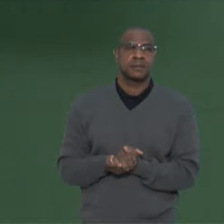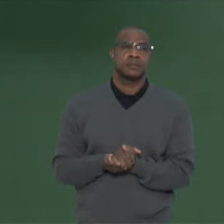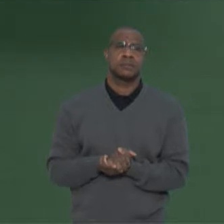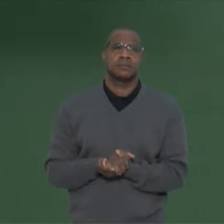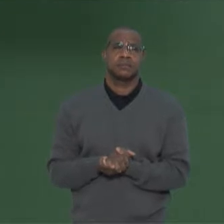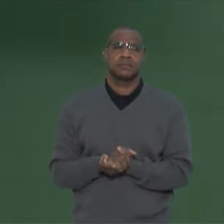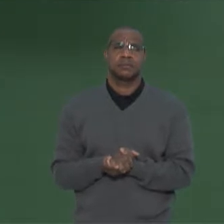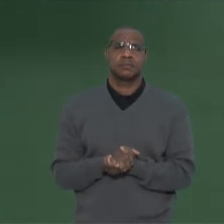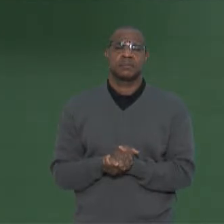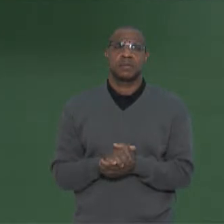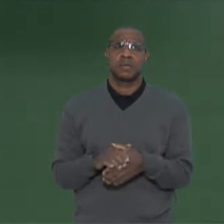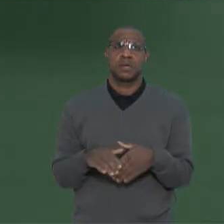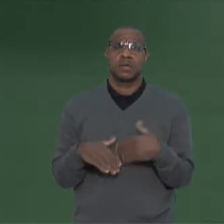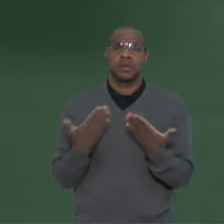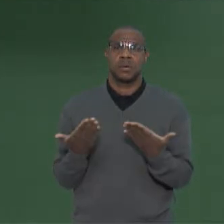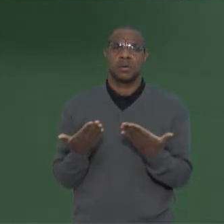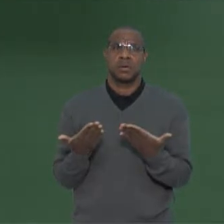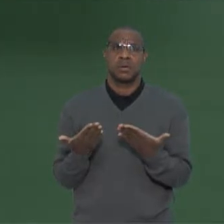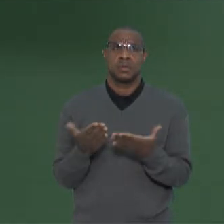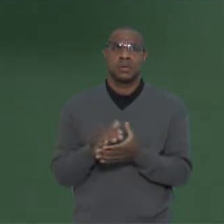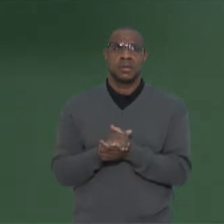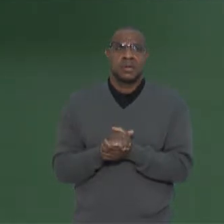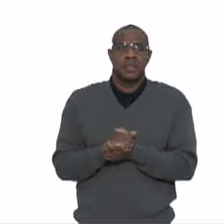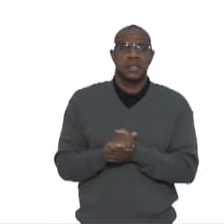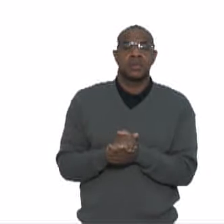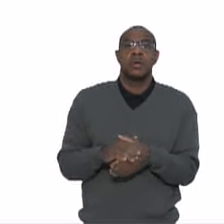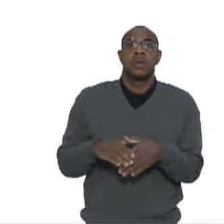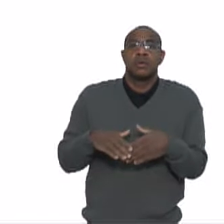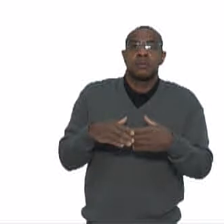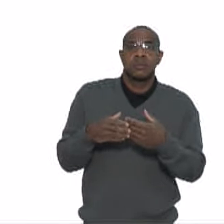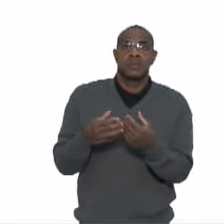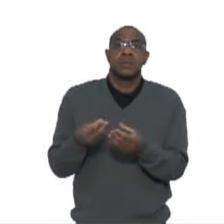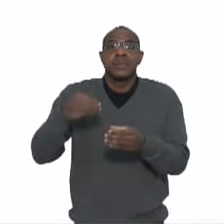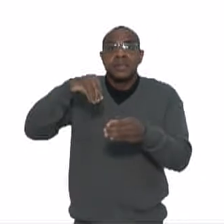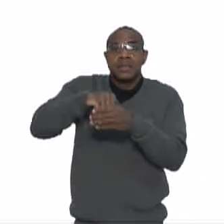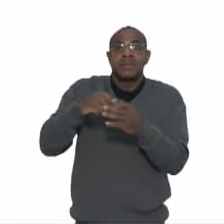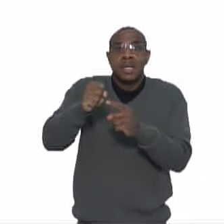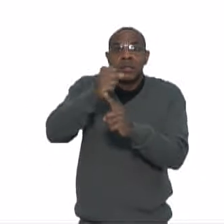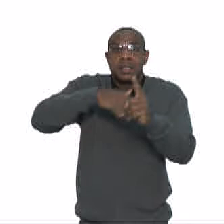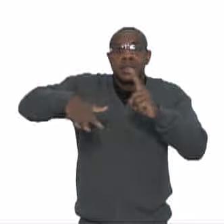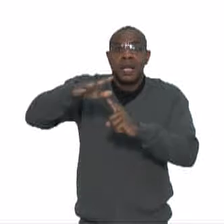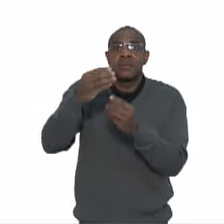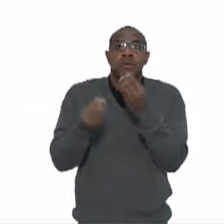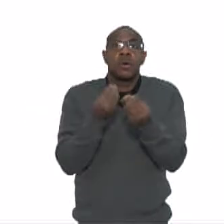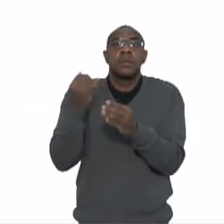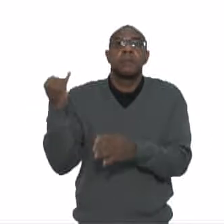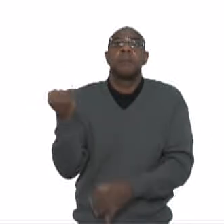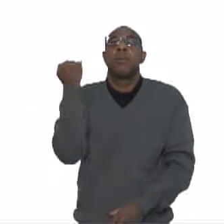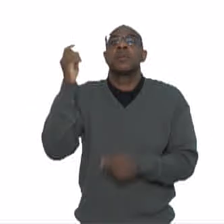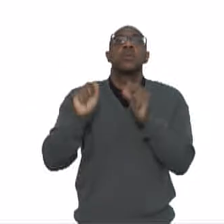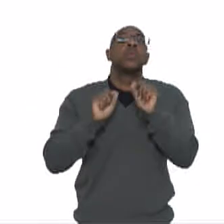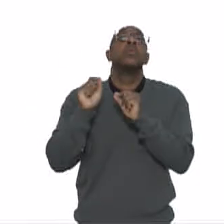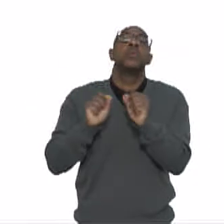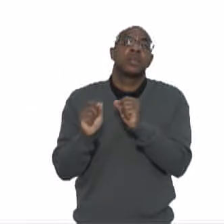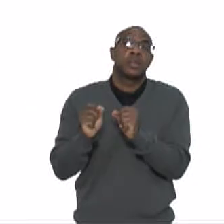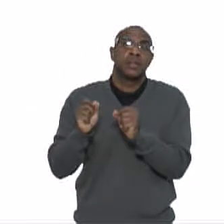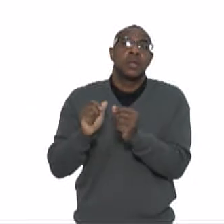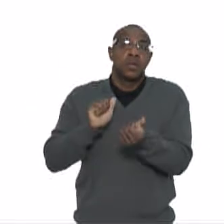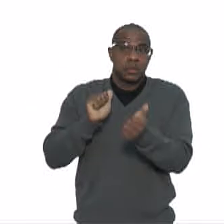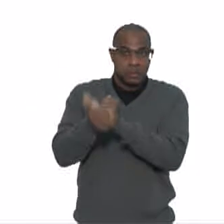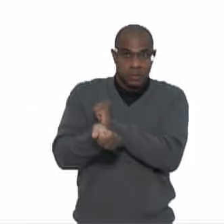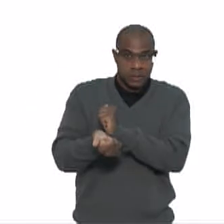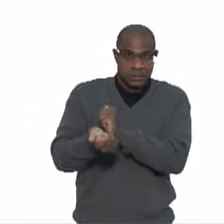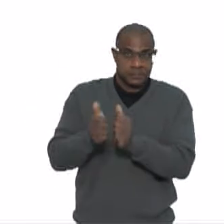Qual é a função social, então, do esporte? O deporte é um elemento importante para criar um entorno onde prevaleça